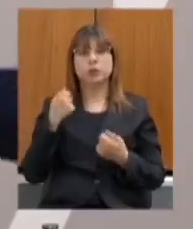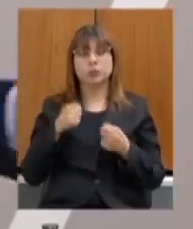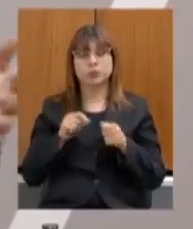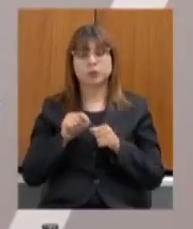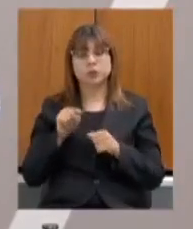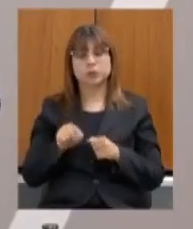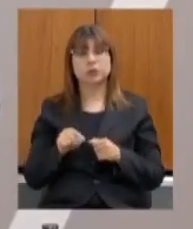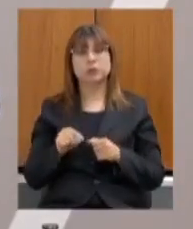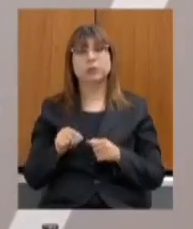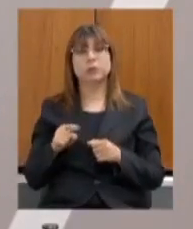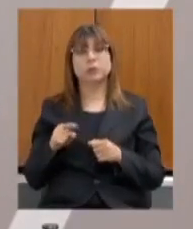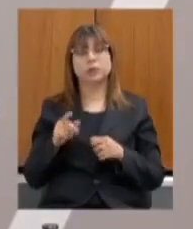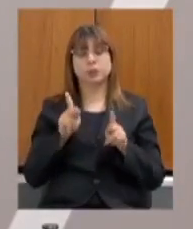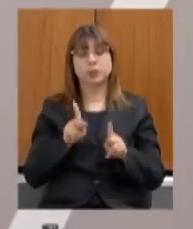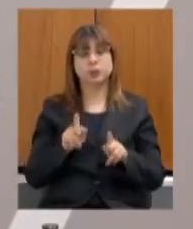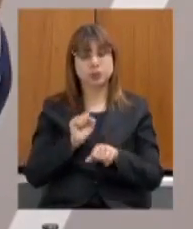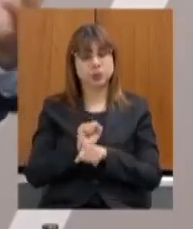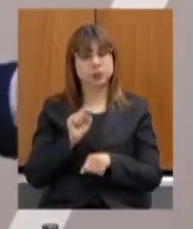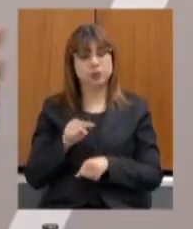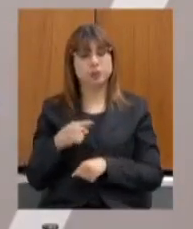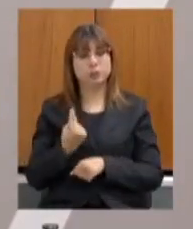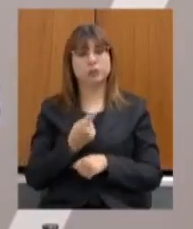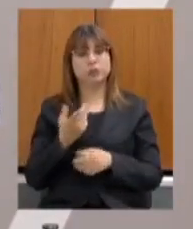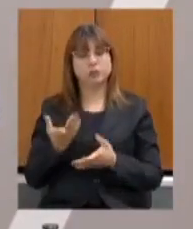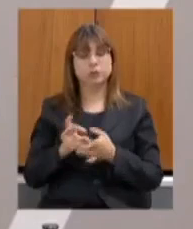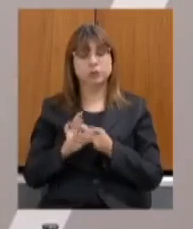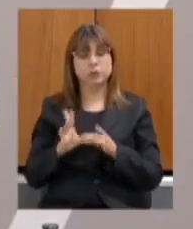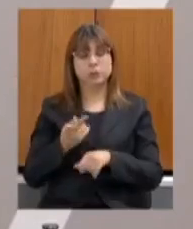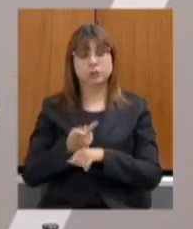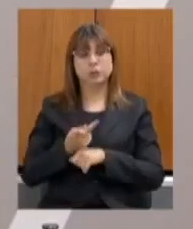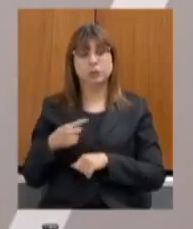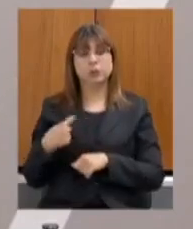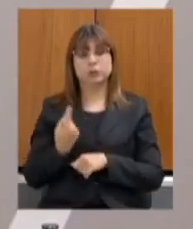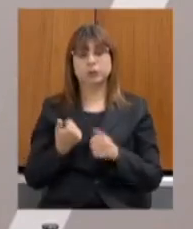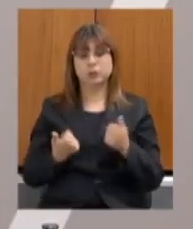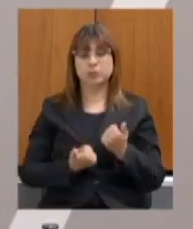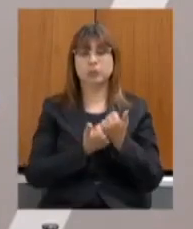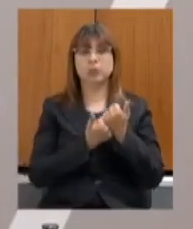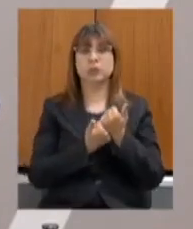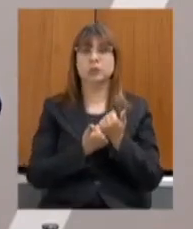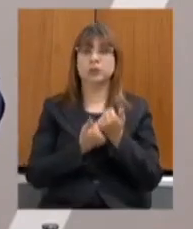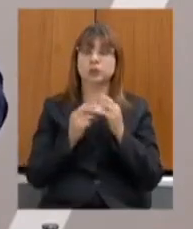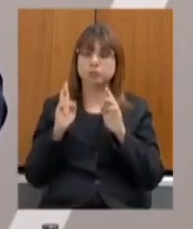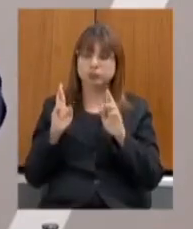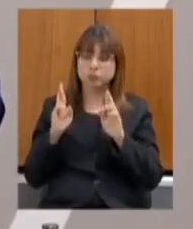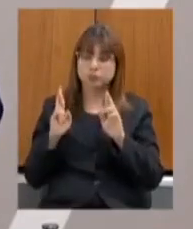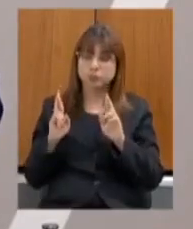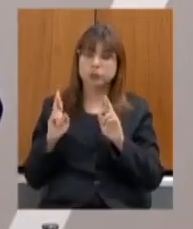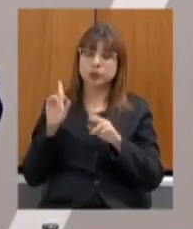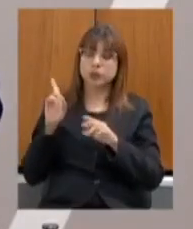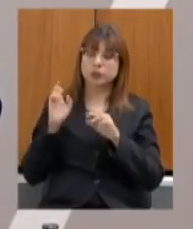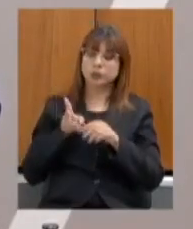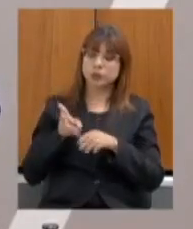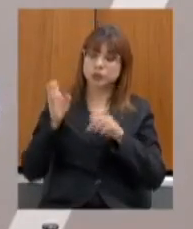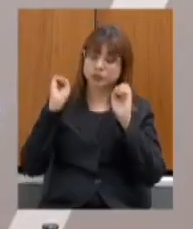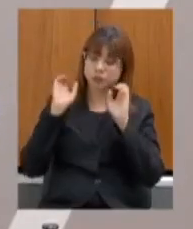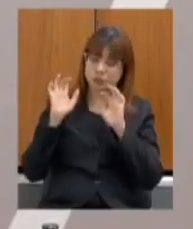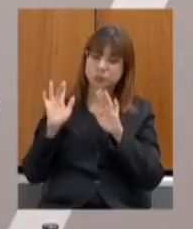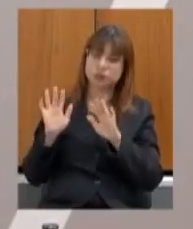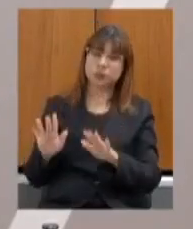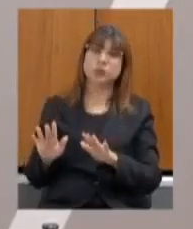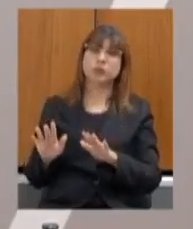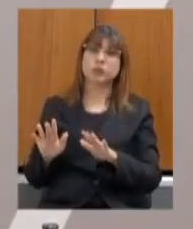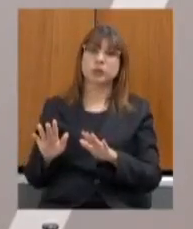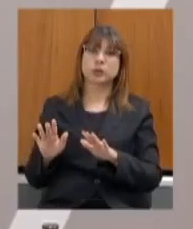é isso que as pessoas esperam de nós. Então, conte conosco, conte com o nosso trabalho, desejo muito sucesso, que Deus continue abençoando,